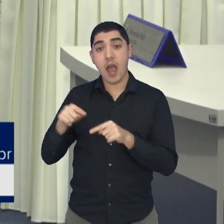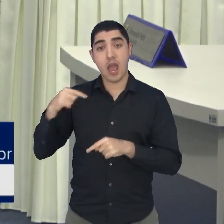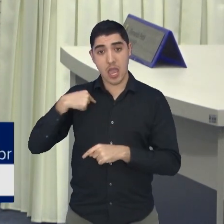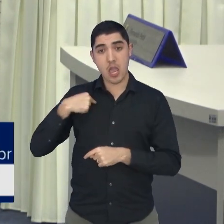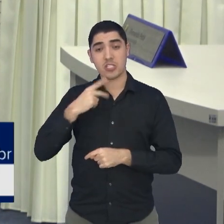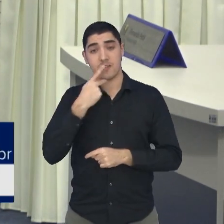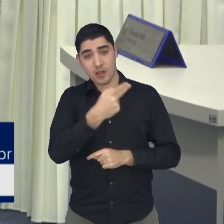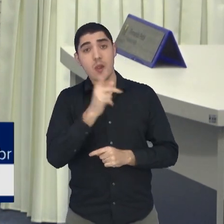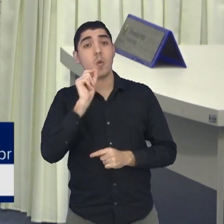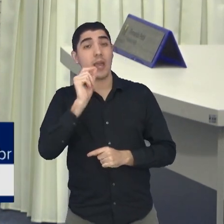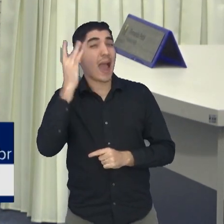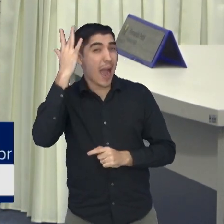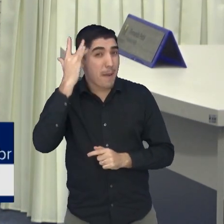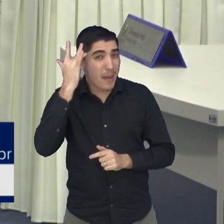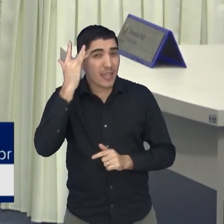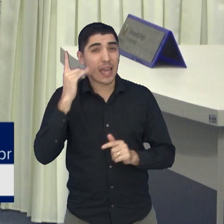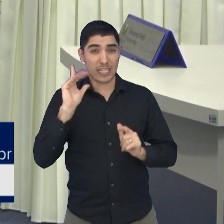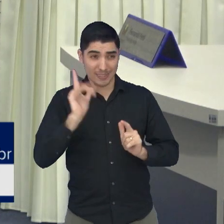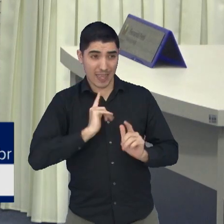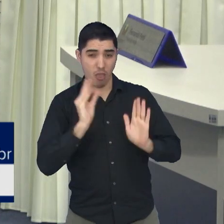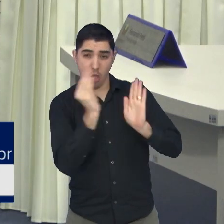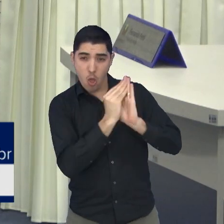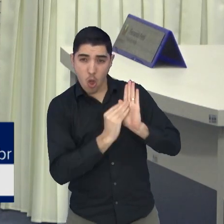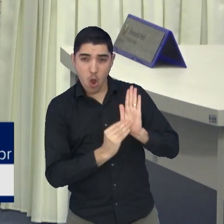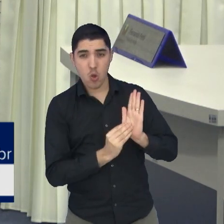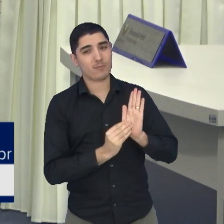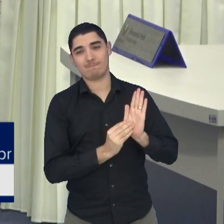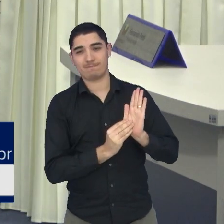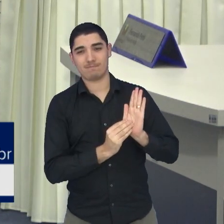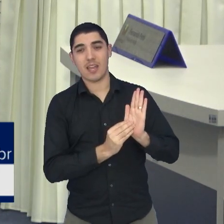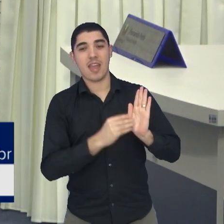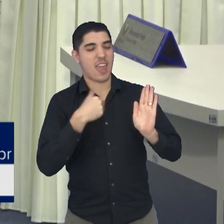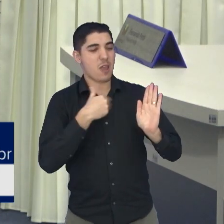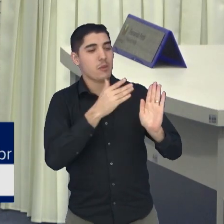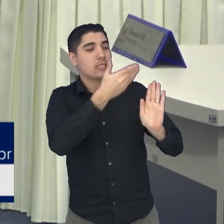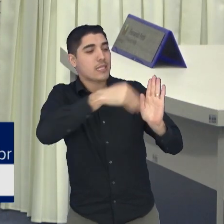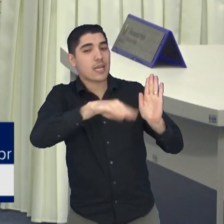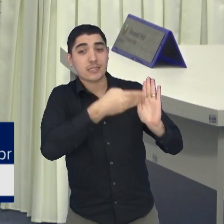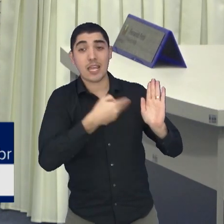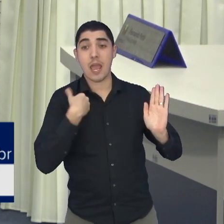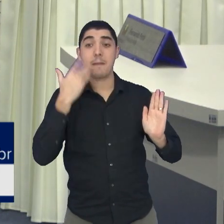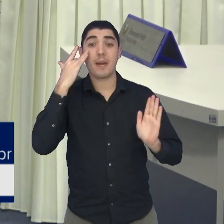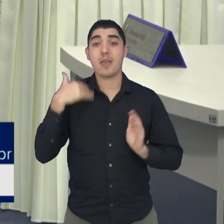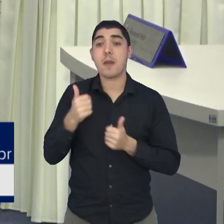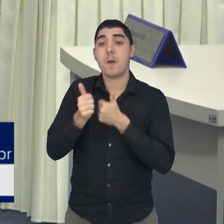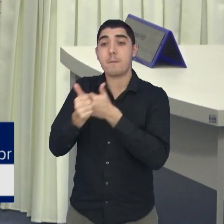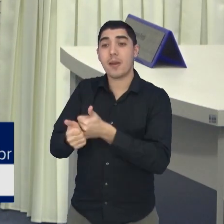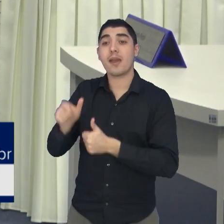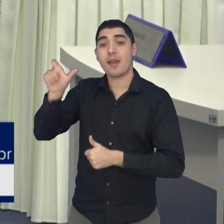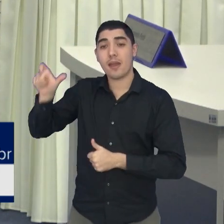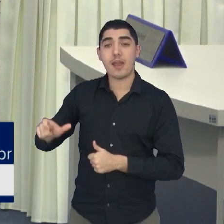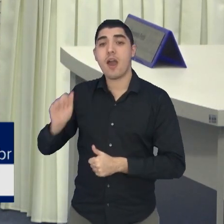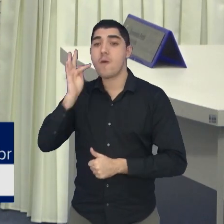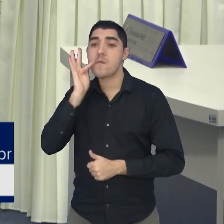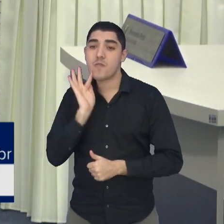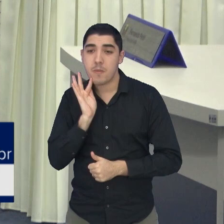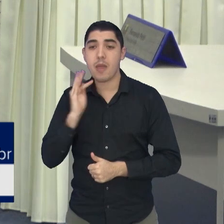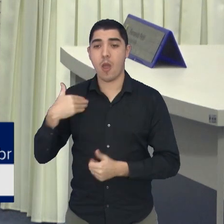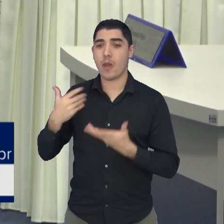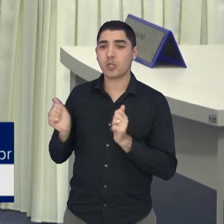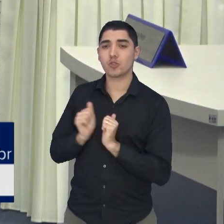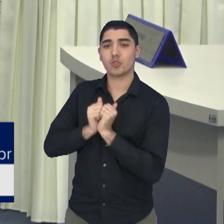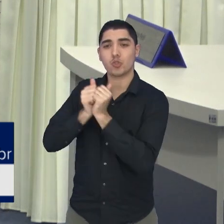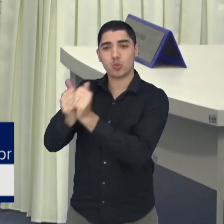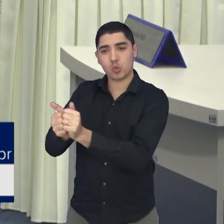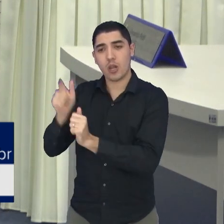as agendas para amanhã para acompanhar o nosso presidente, o vereador Fabião, nessa visita. Dizer